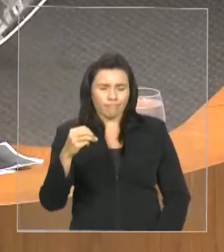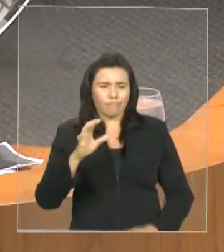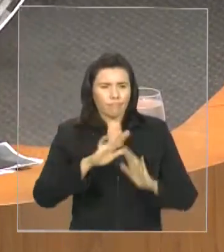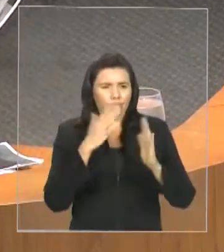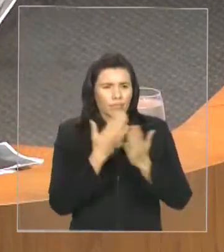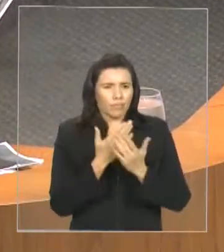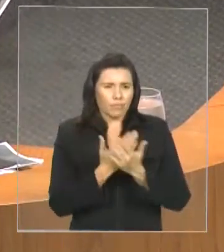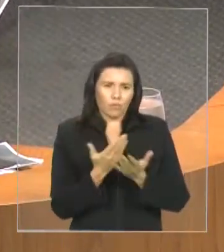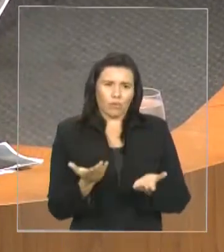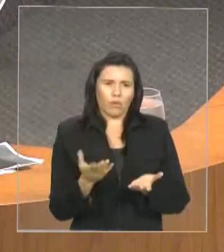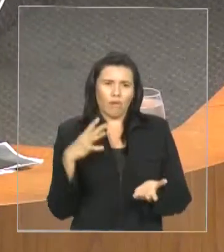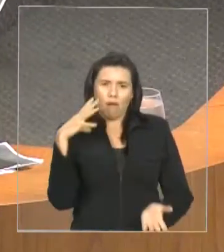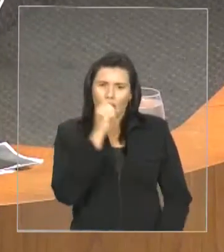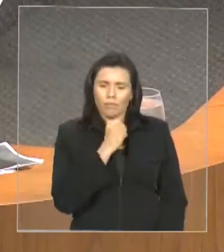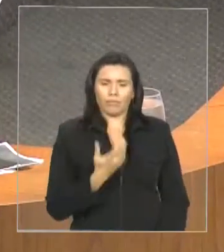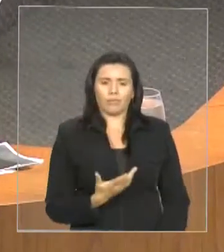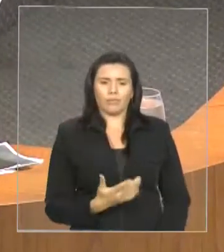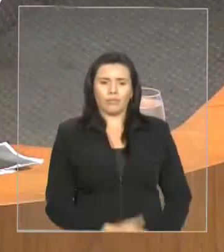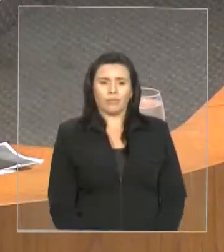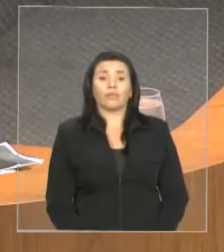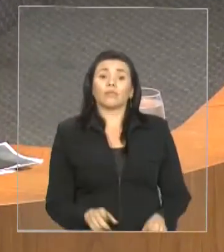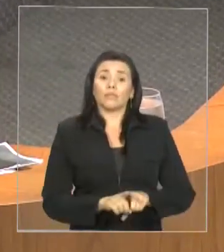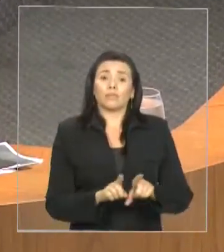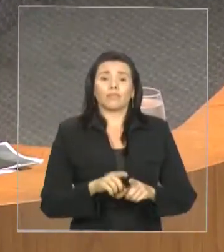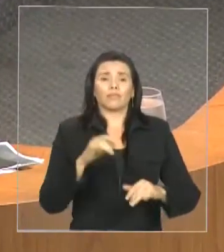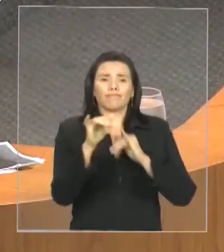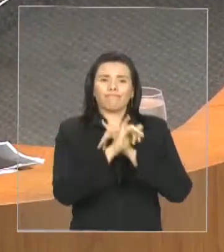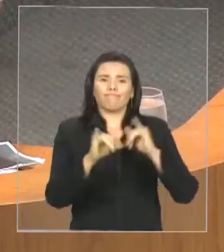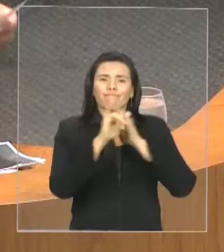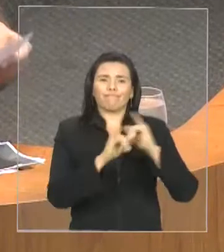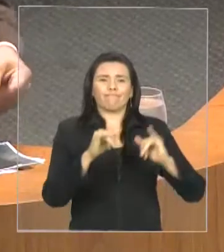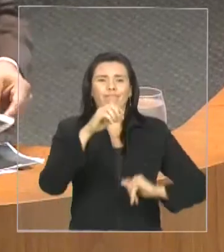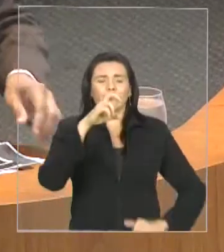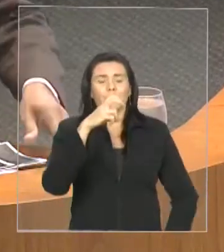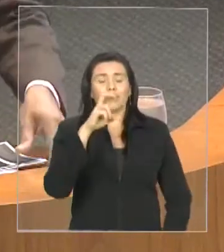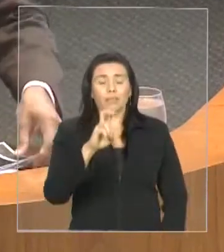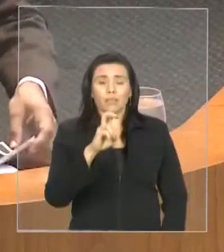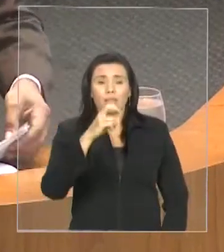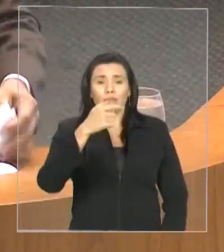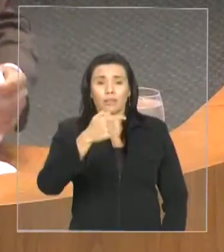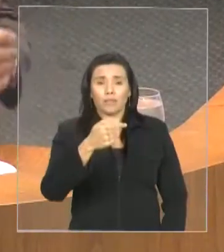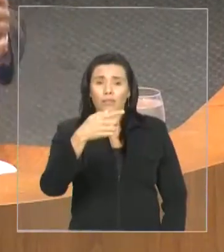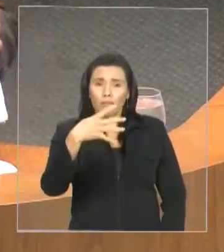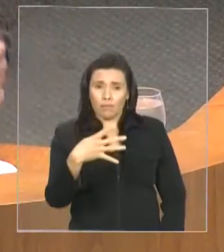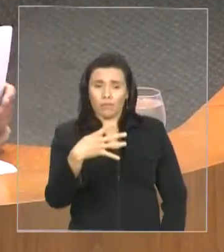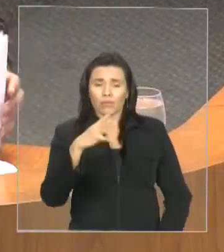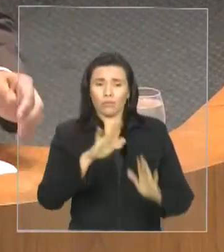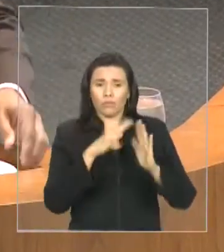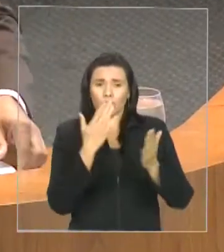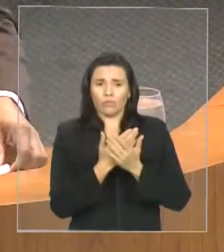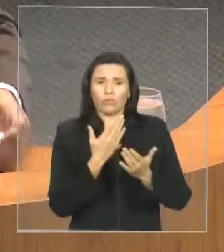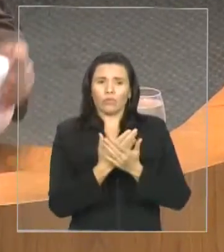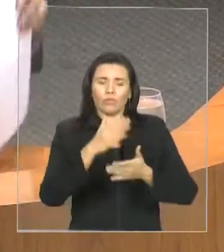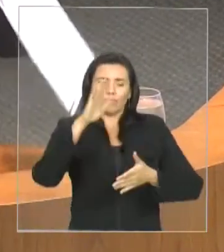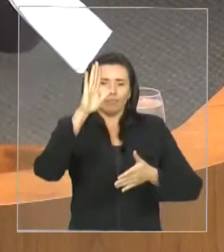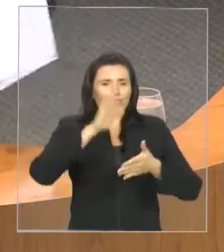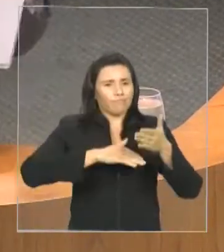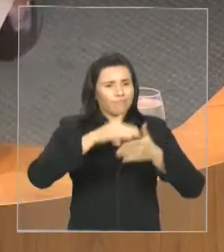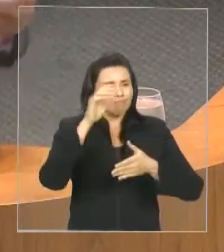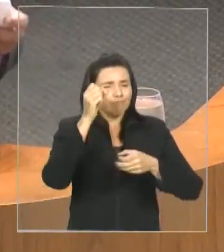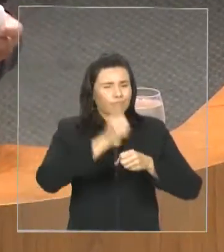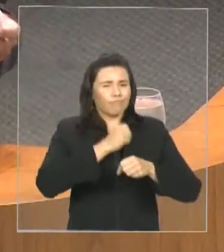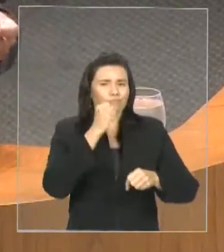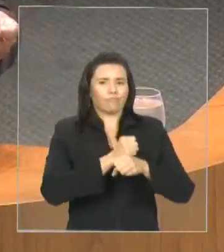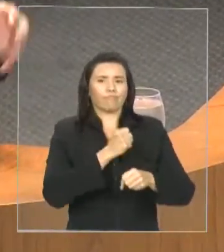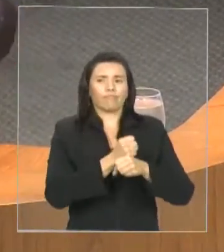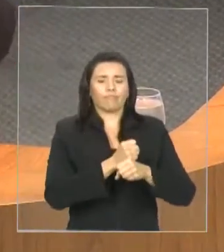E falava-se também de 574 escolas reformadas ou totalmente reconstruídas. E fizemos o